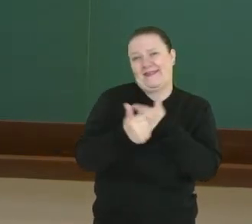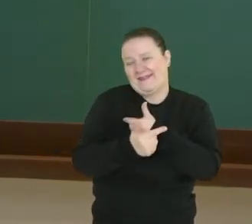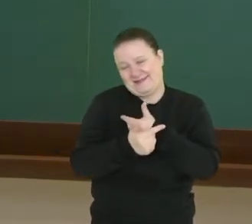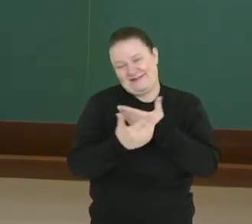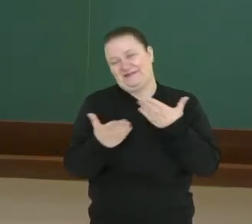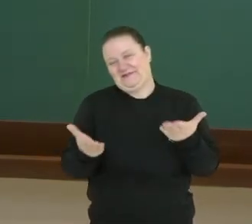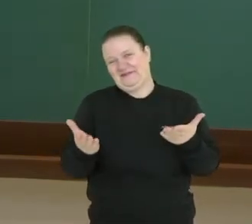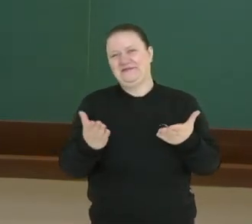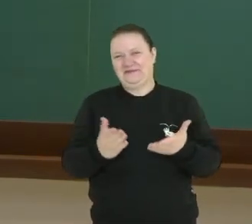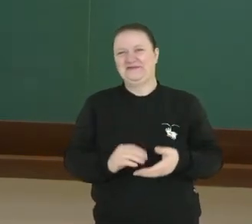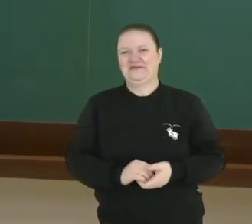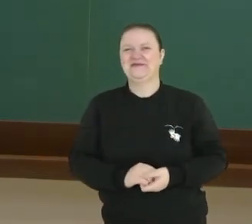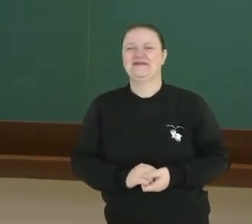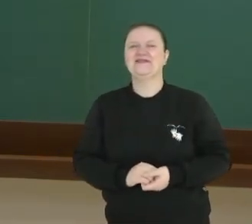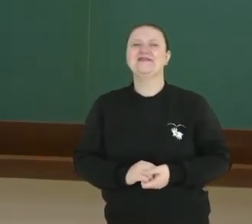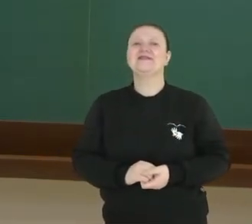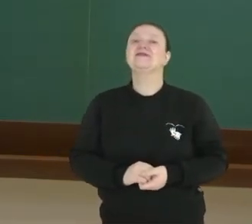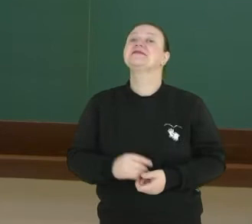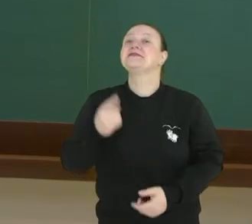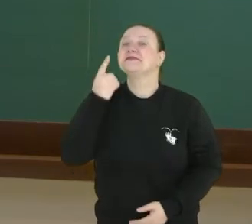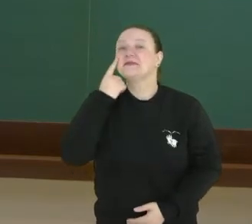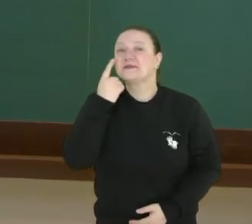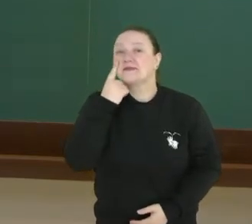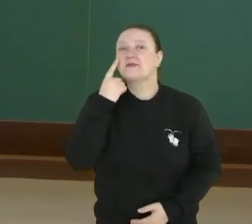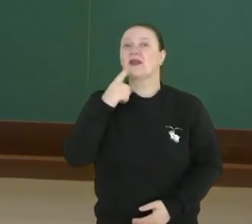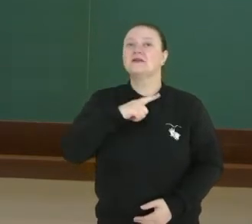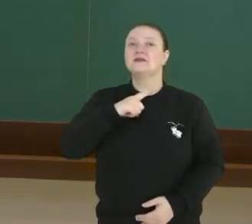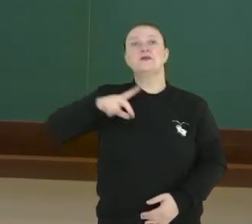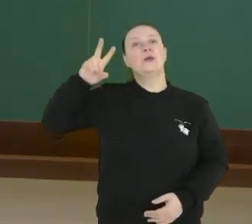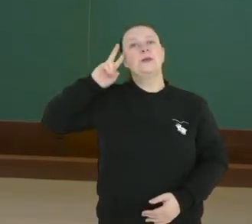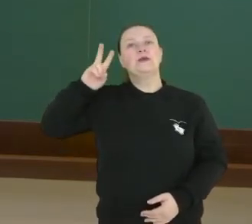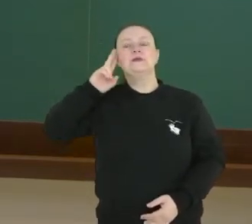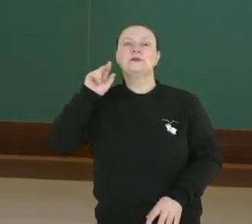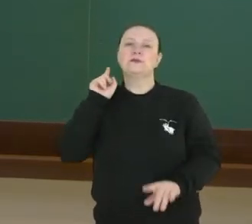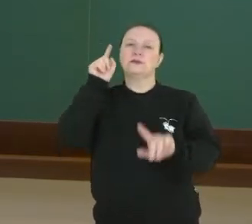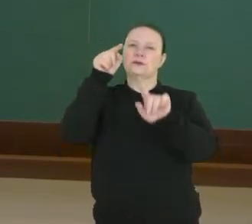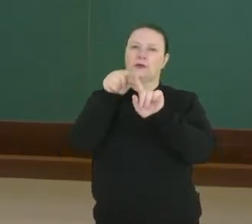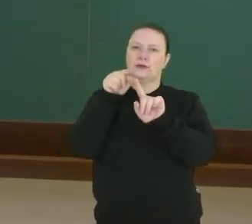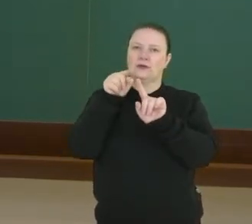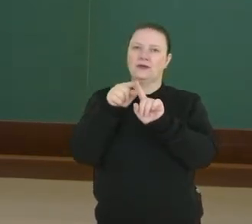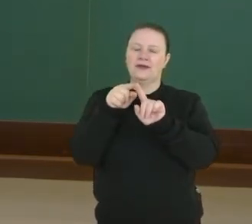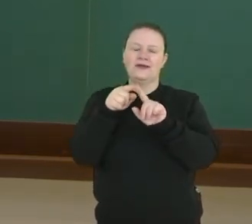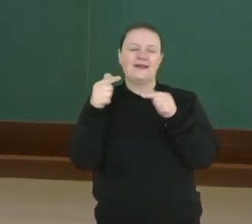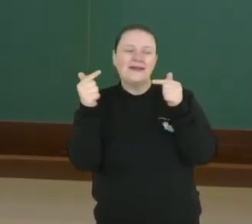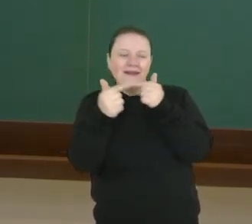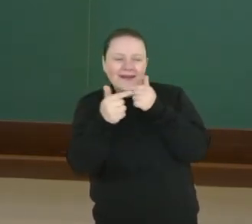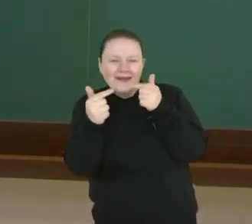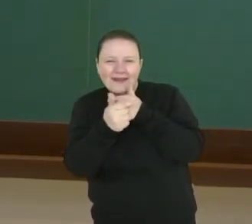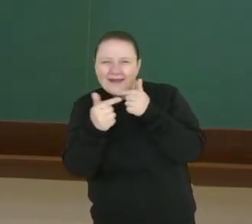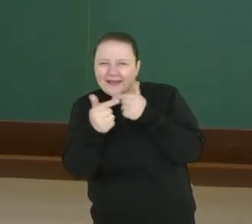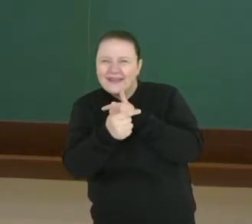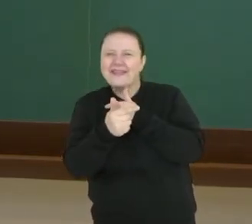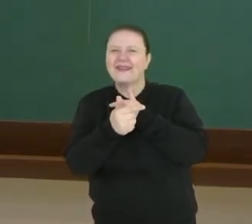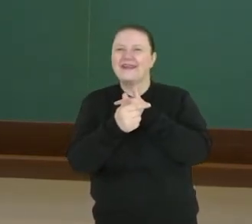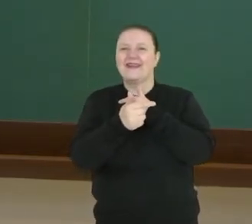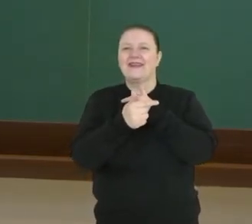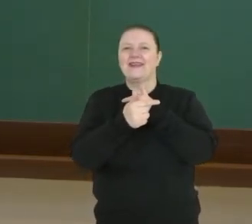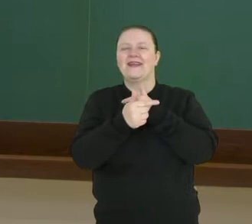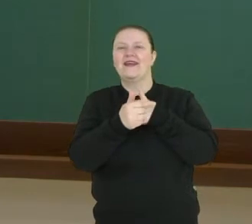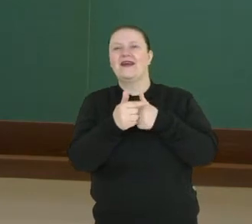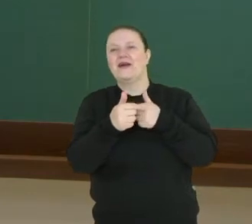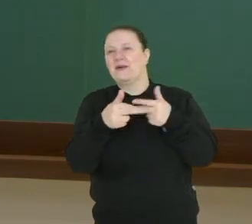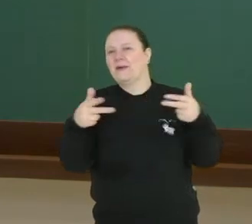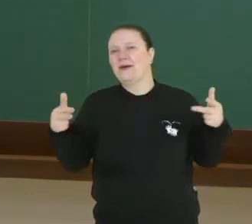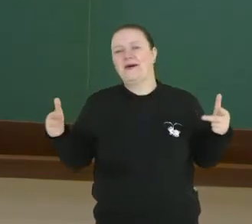acontecia, Então, olha lá, muitas dessas histórias tinham como objetivo entreter. Então, o que é entreter? É algo que